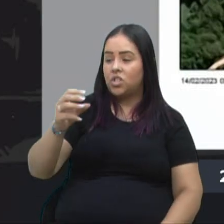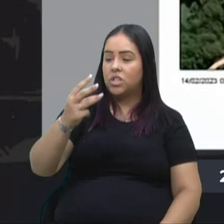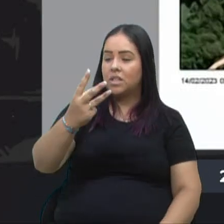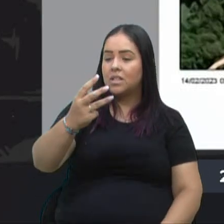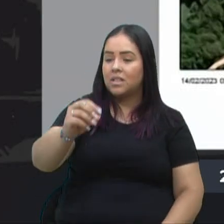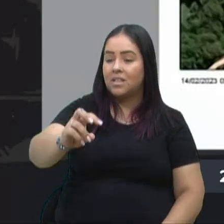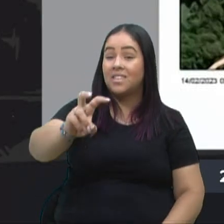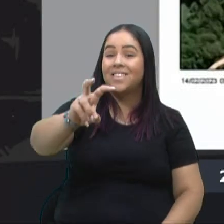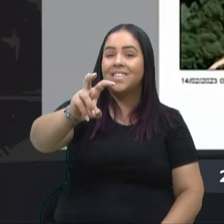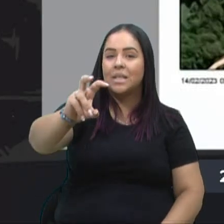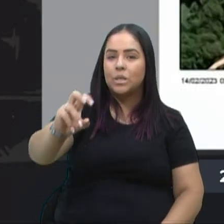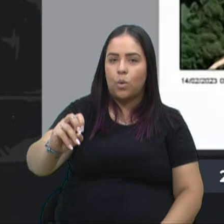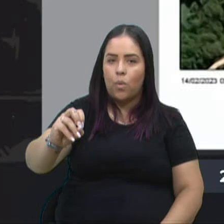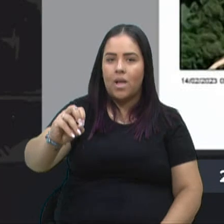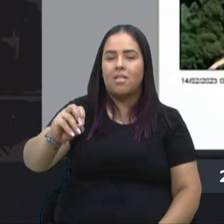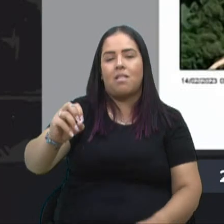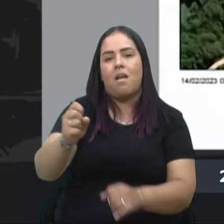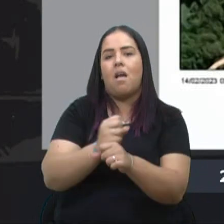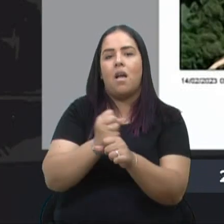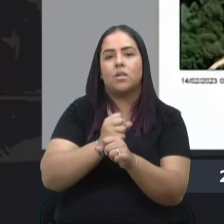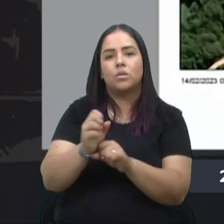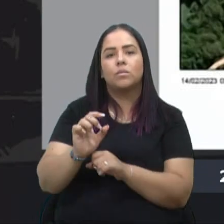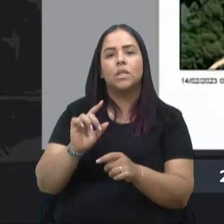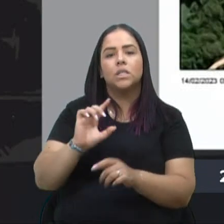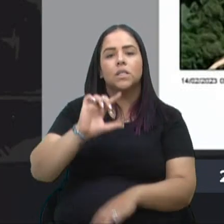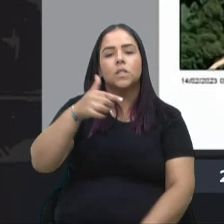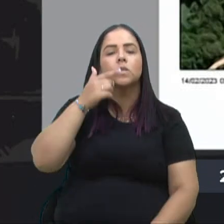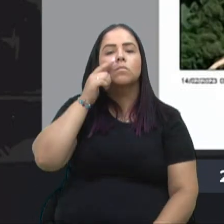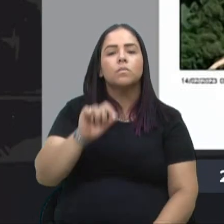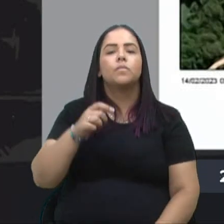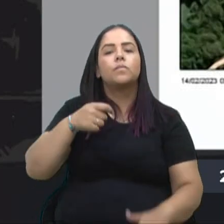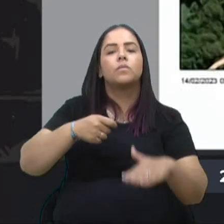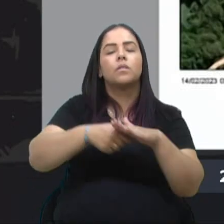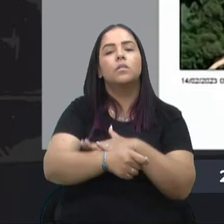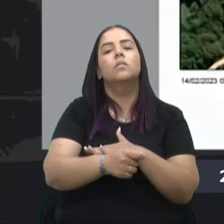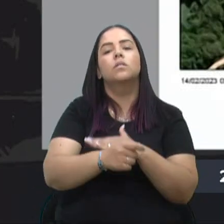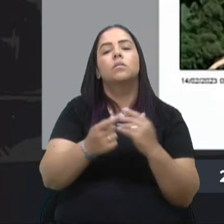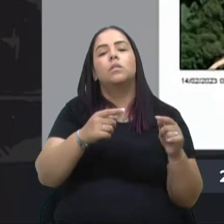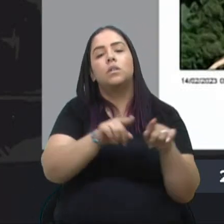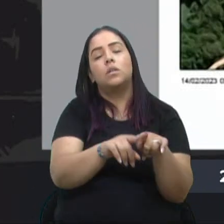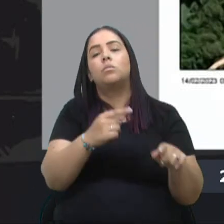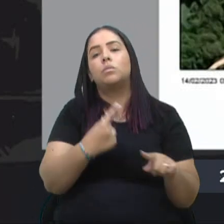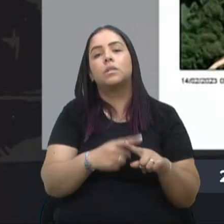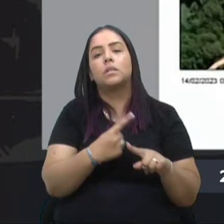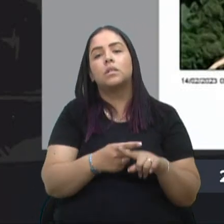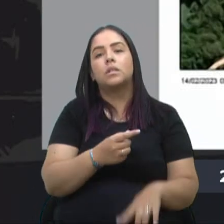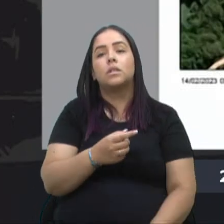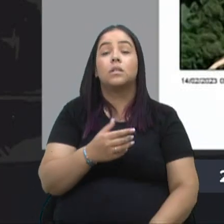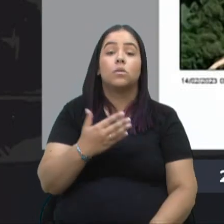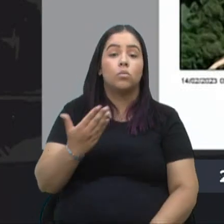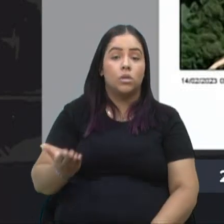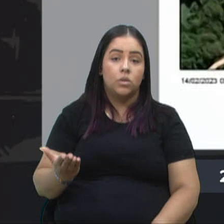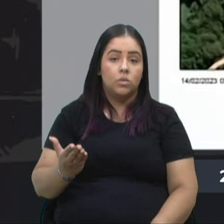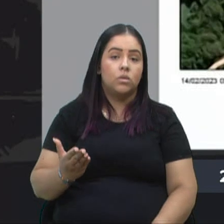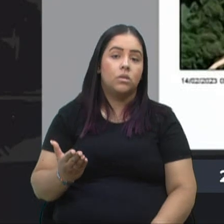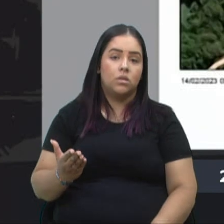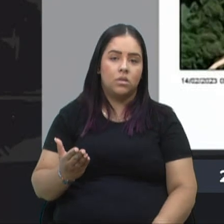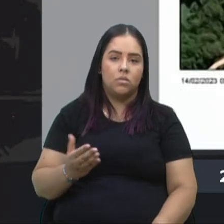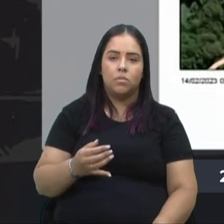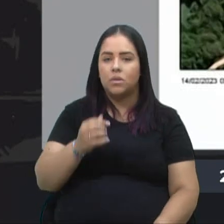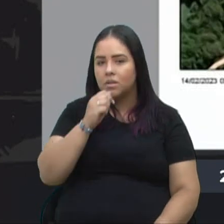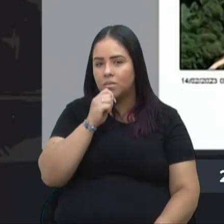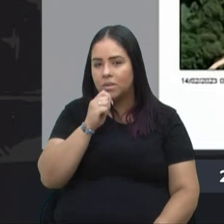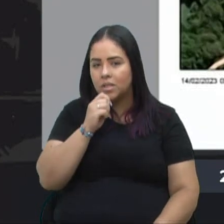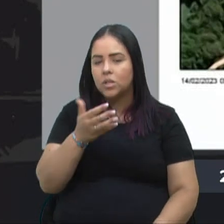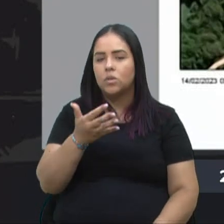possa Vereador Agrale logo logo fazer esse investimento de parceria porque enquanto isso por exemplo ali São